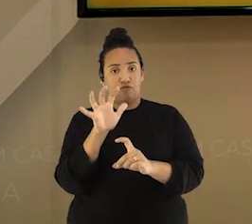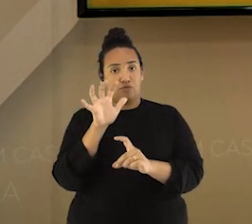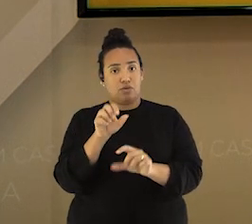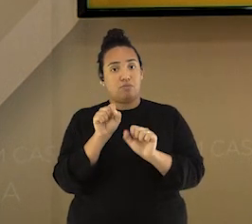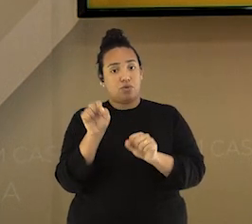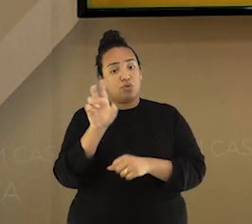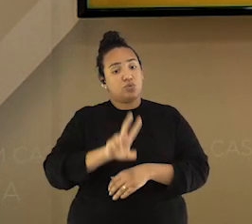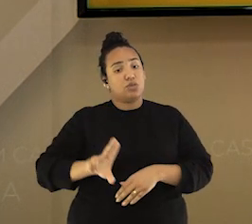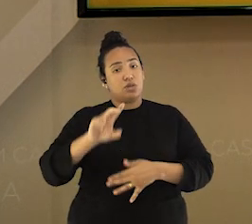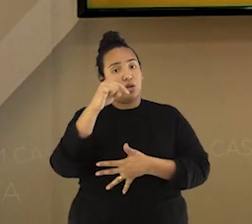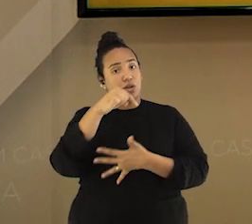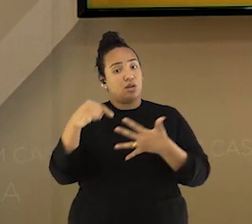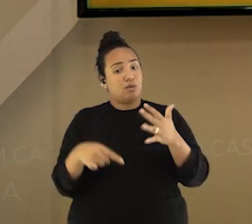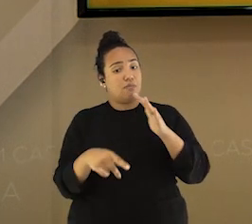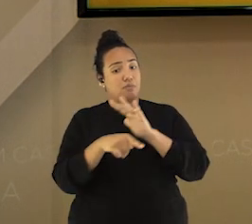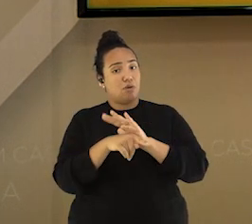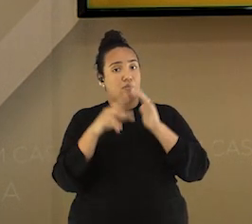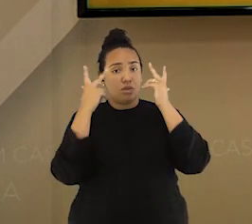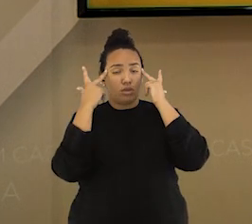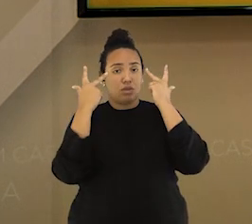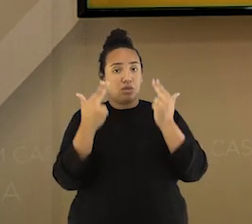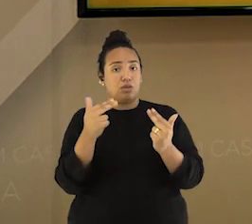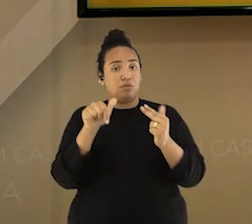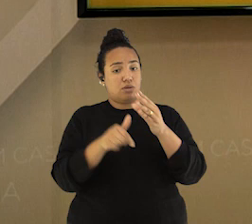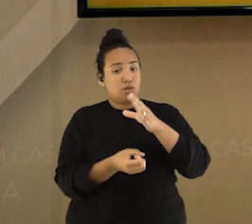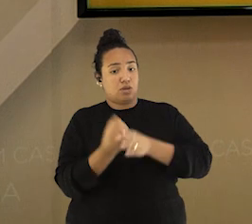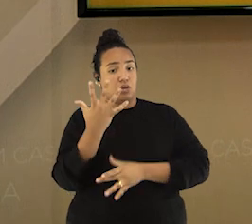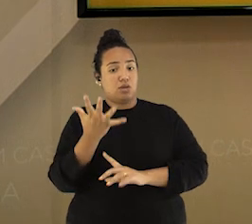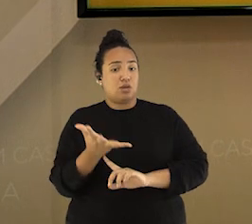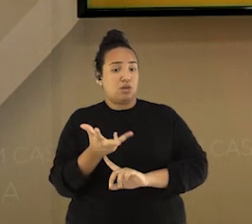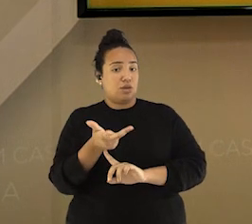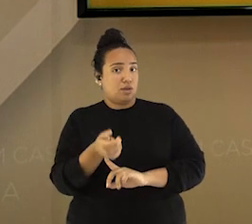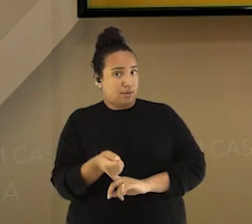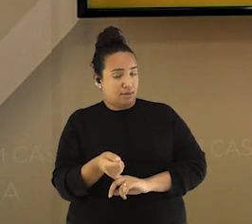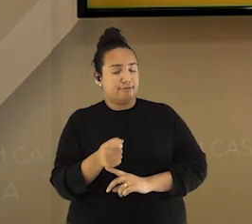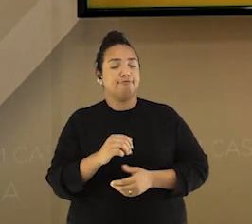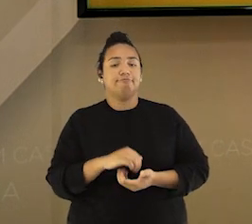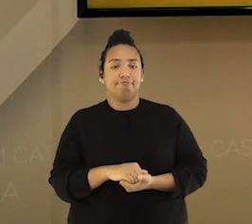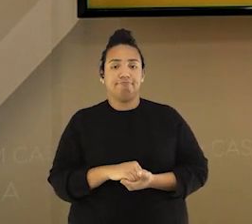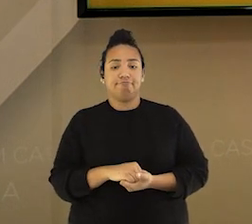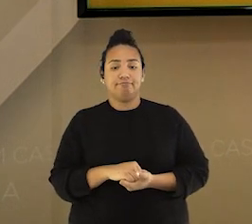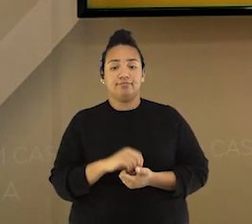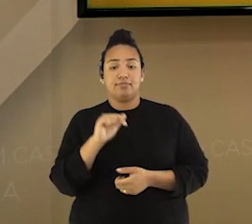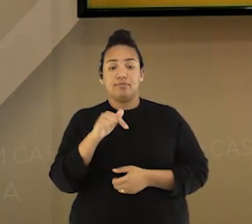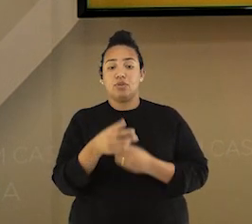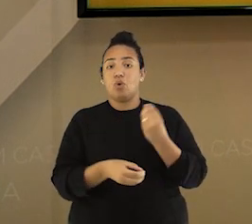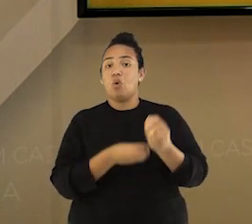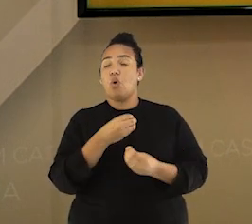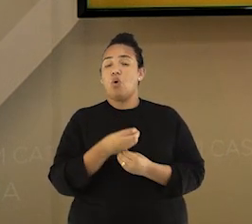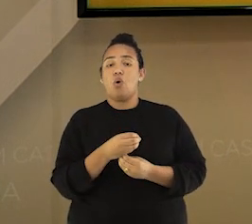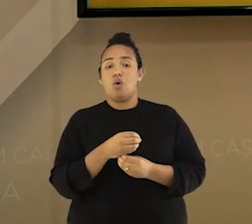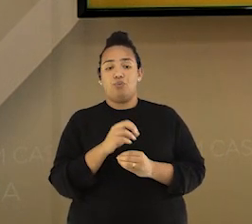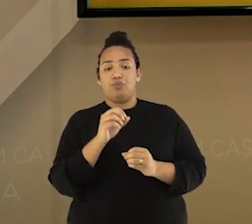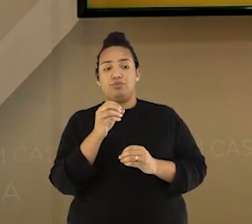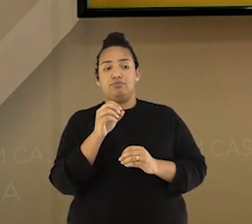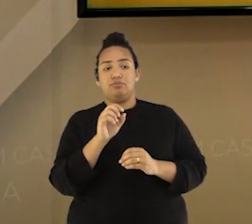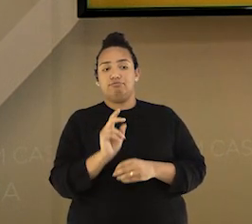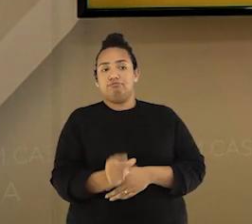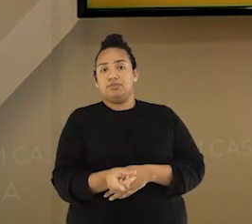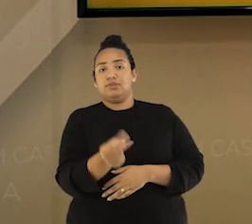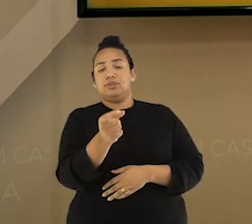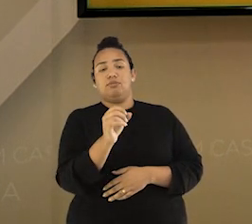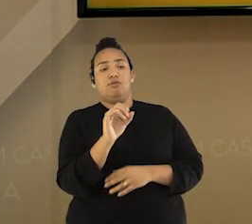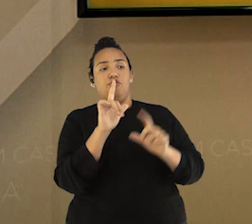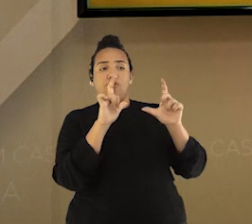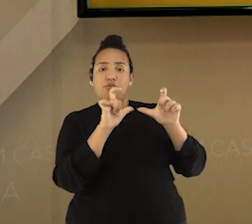elementos naturais para compor as obras, que são eternizadas somente por registros fotográficos ou até